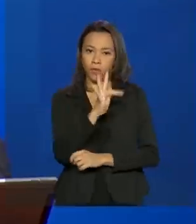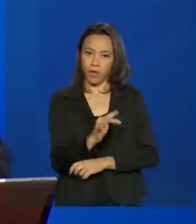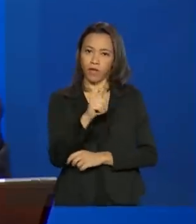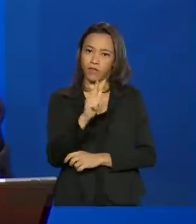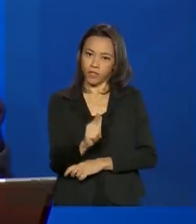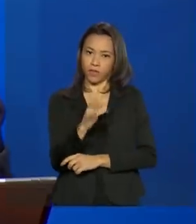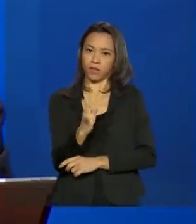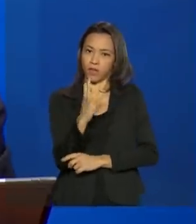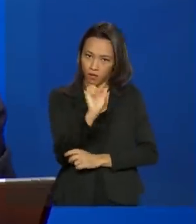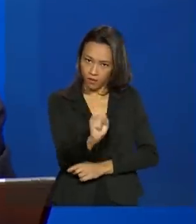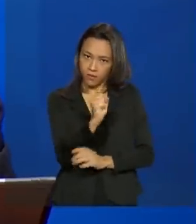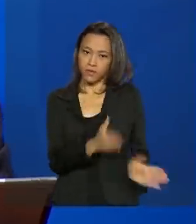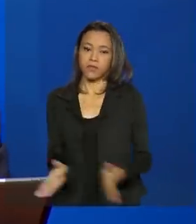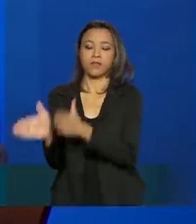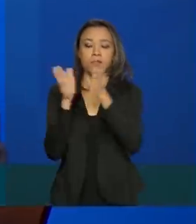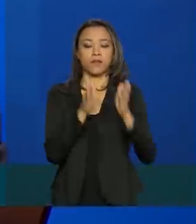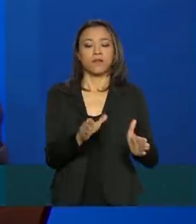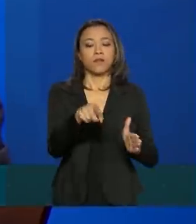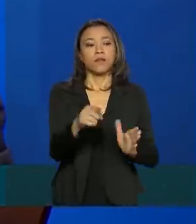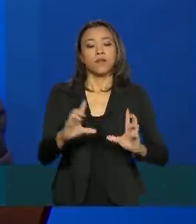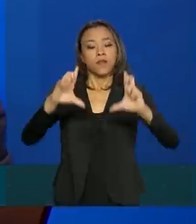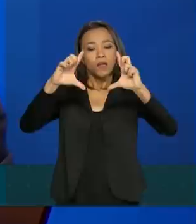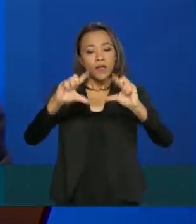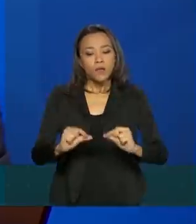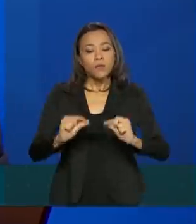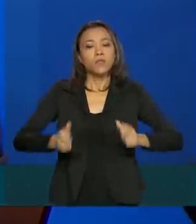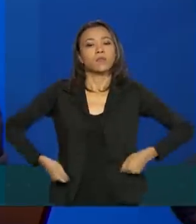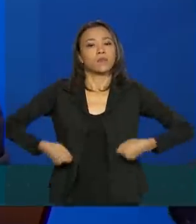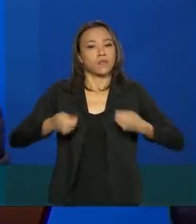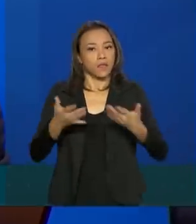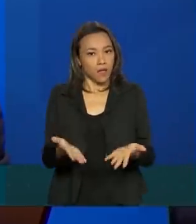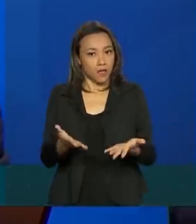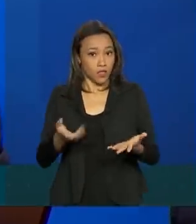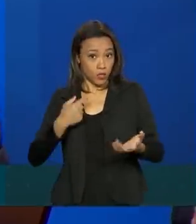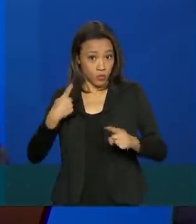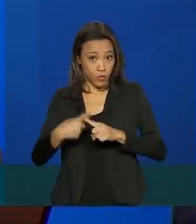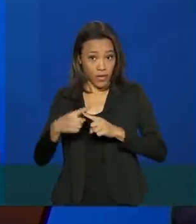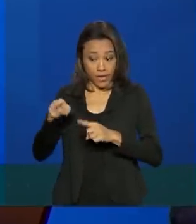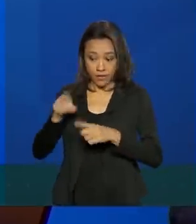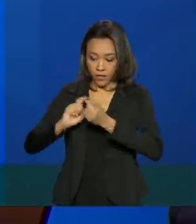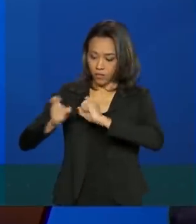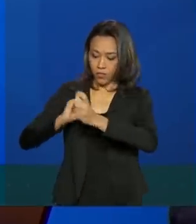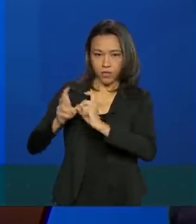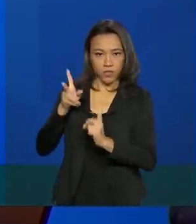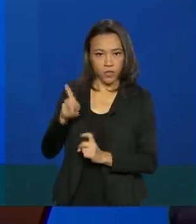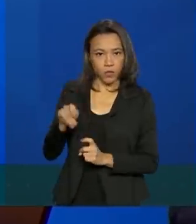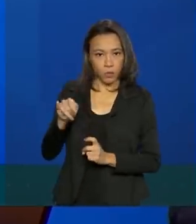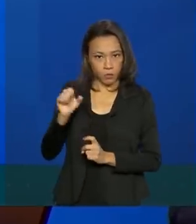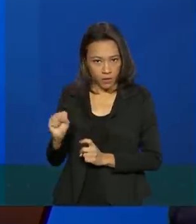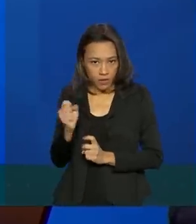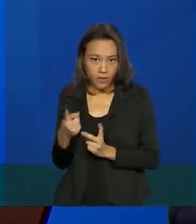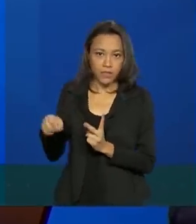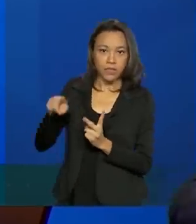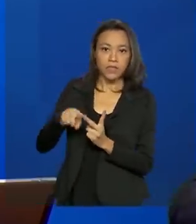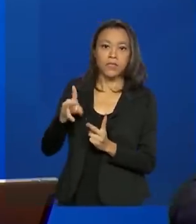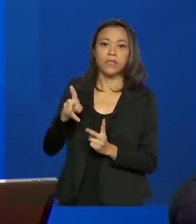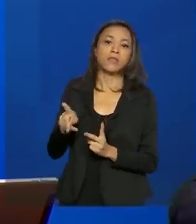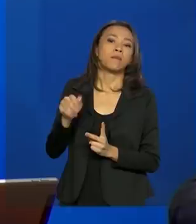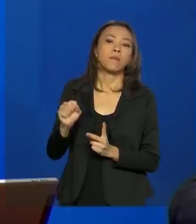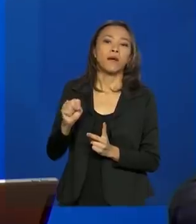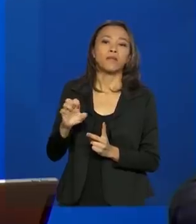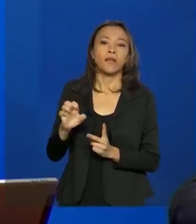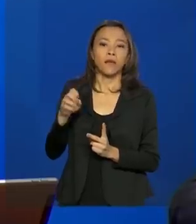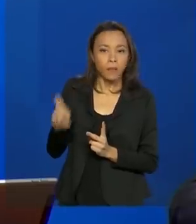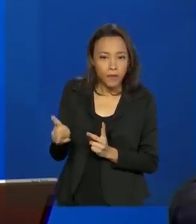além de você reduzir o custo de todo te toda essa administração do fundo pis pasep agora a gente vai de dentro do forno do